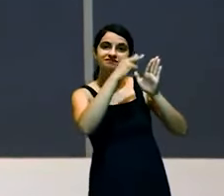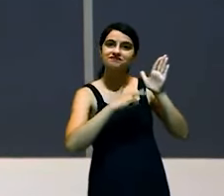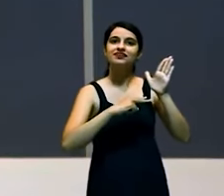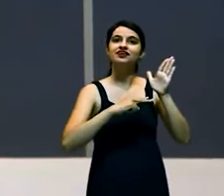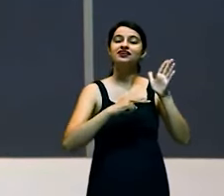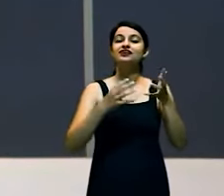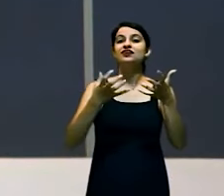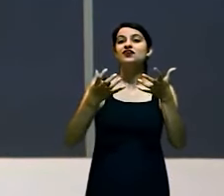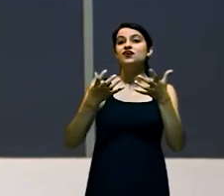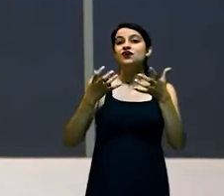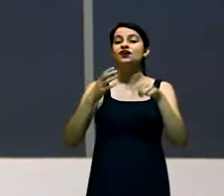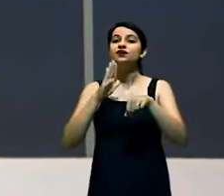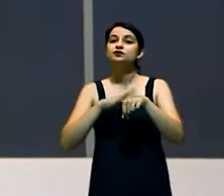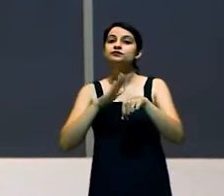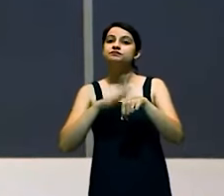eu